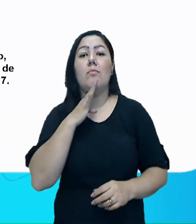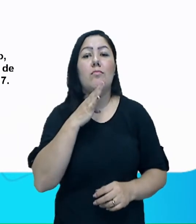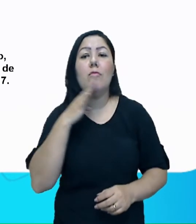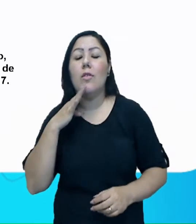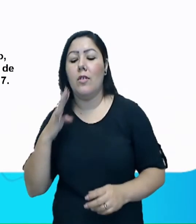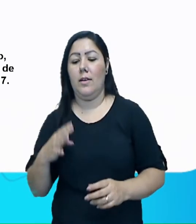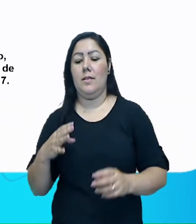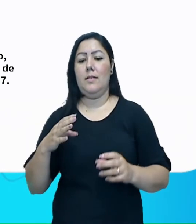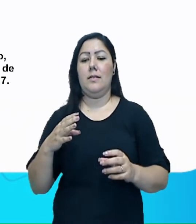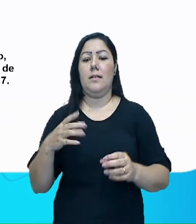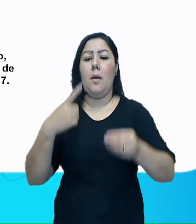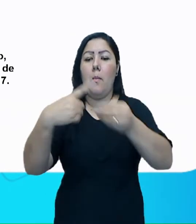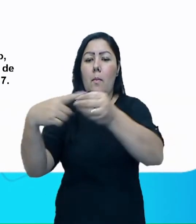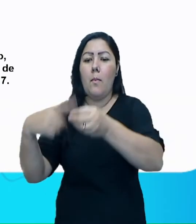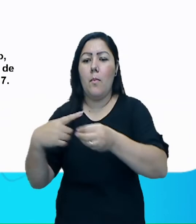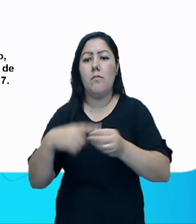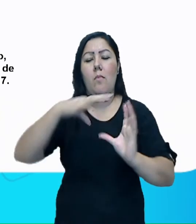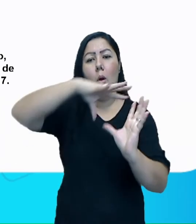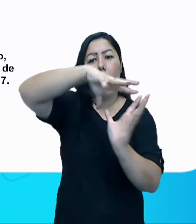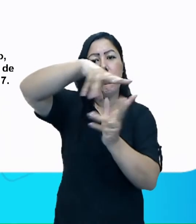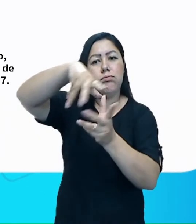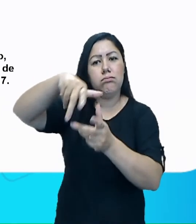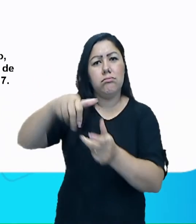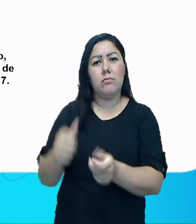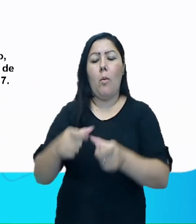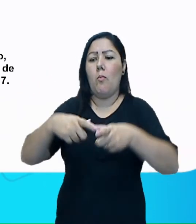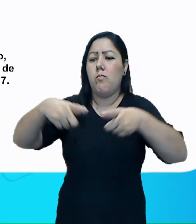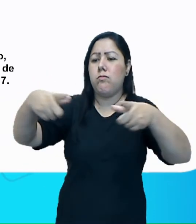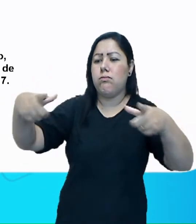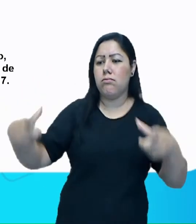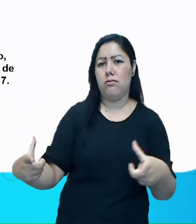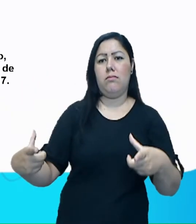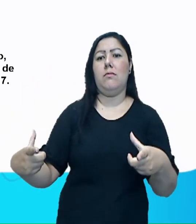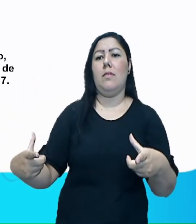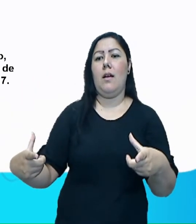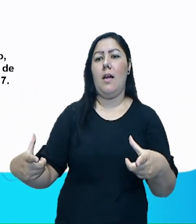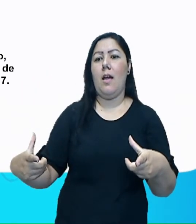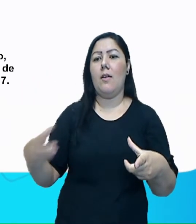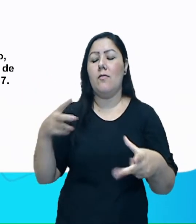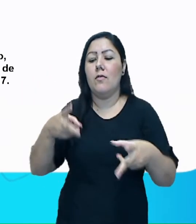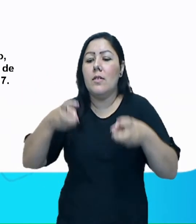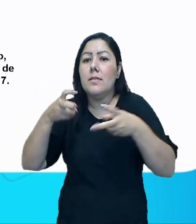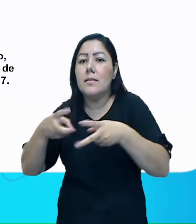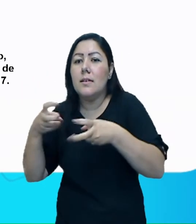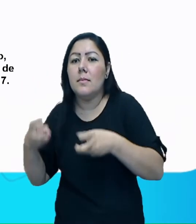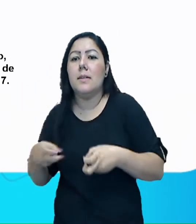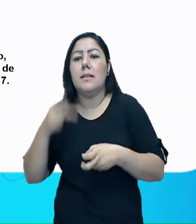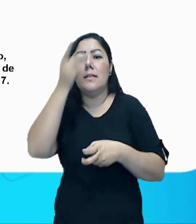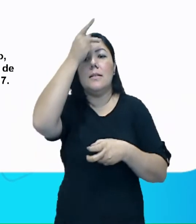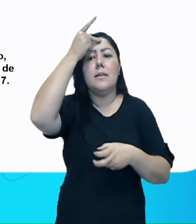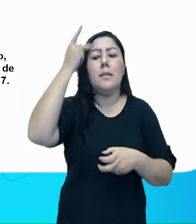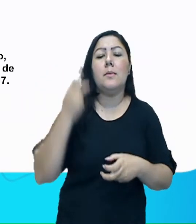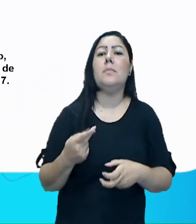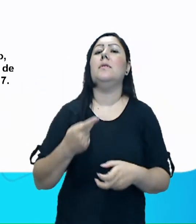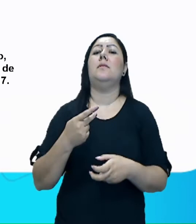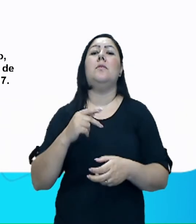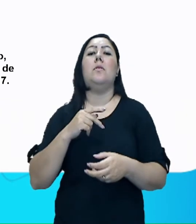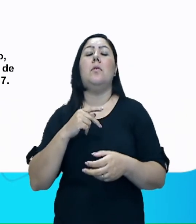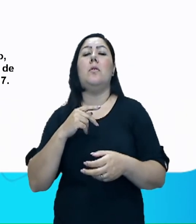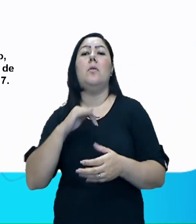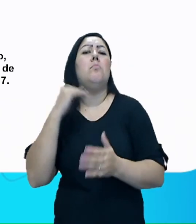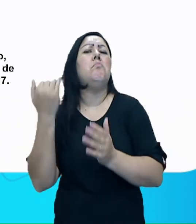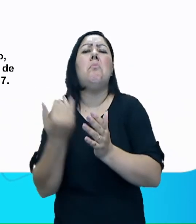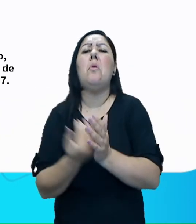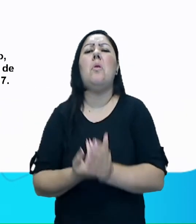as metrópoles mundiais, como Londres, Nova York ou mesmo São Paulo, para perceber que